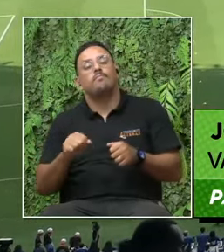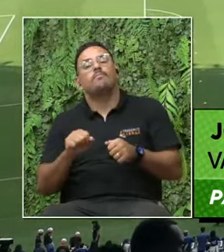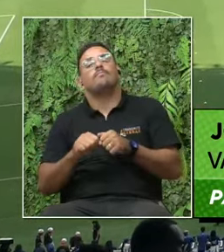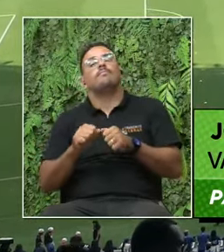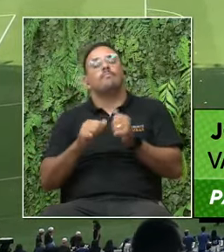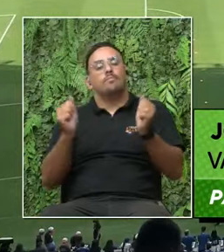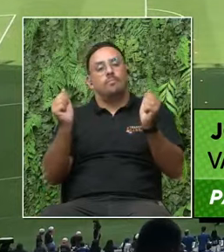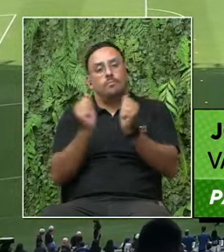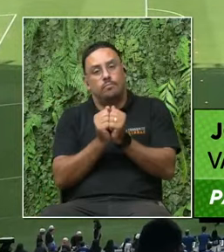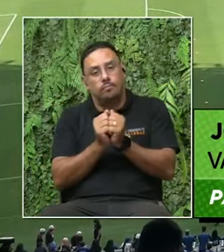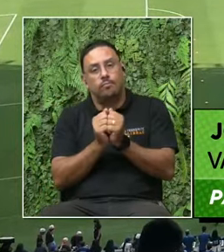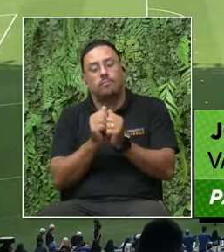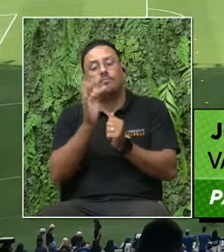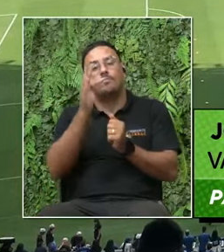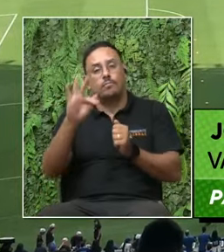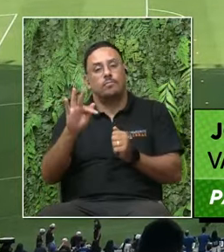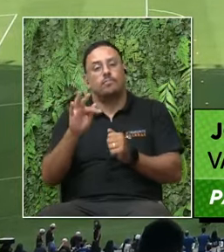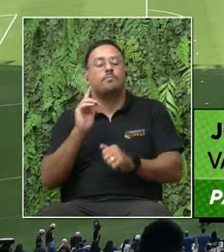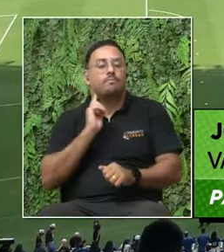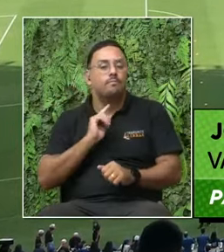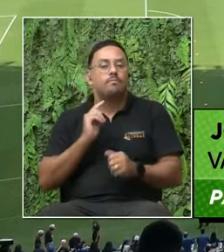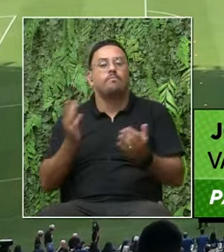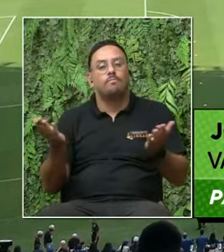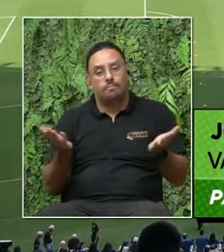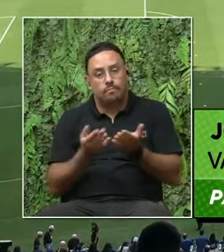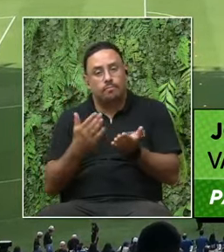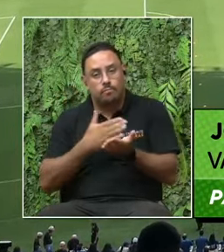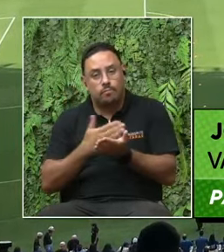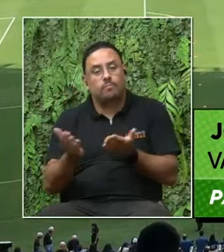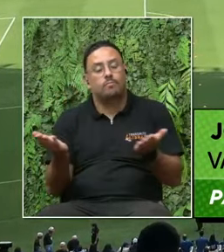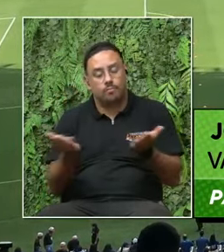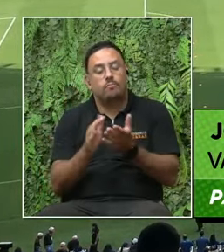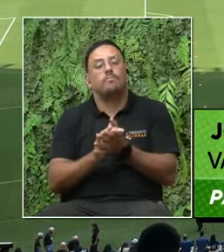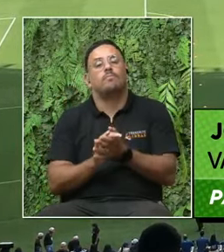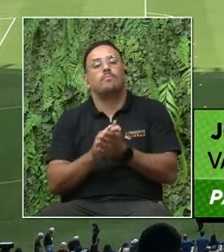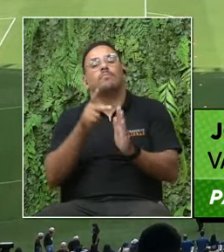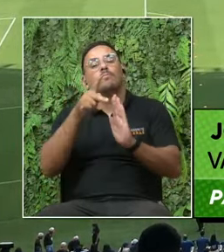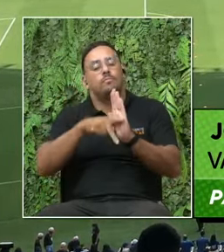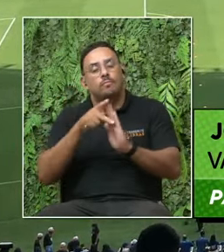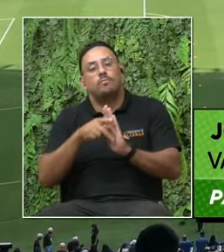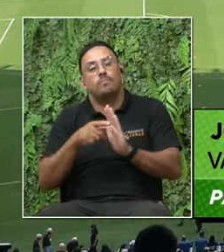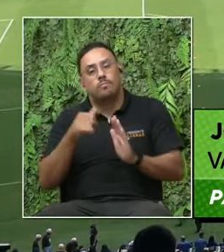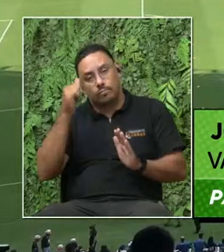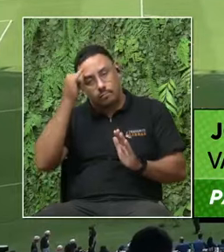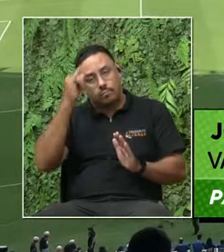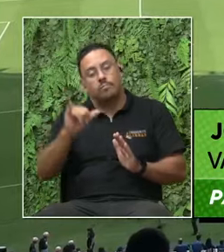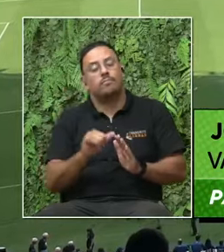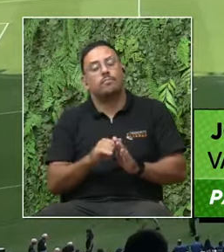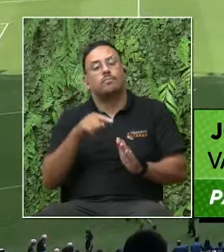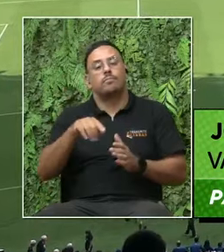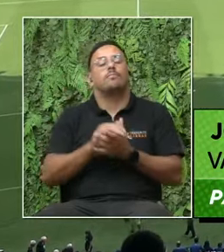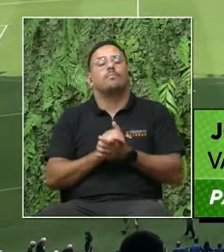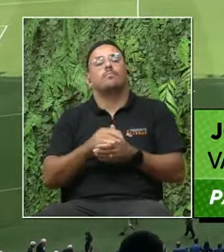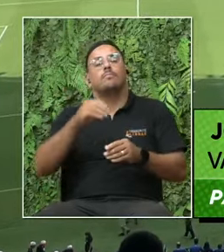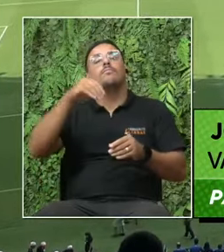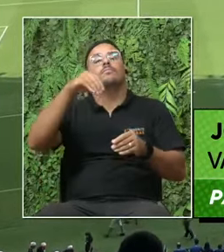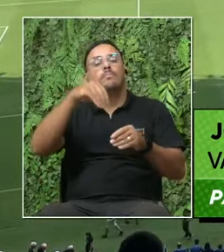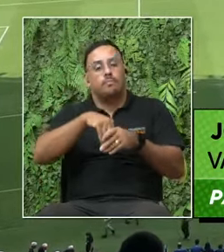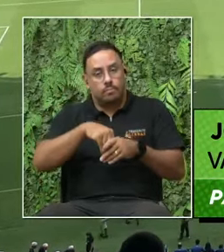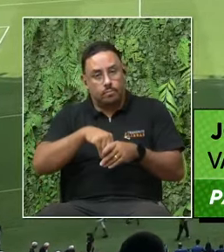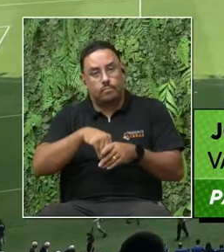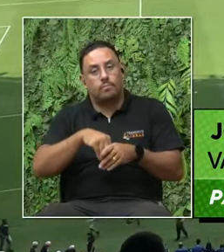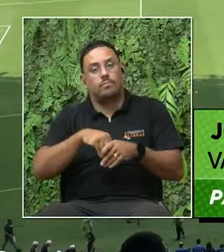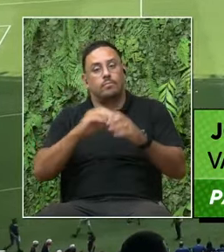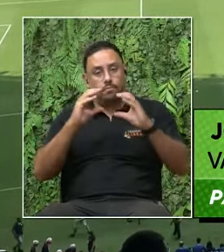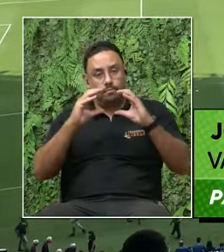uma parceria com a Federação Mineira hoje iniciamos esse programa antirracista nos estádios